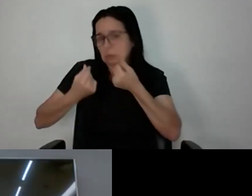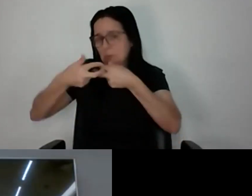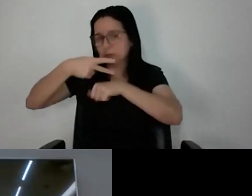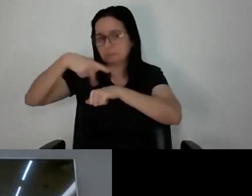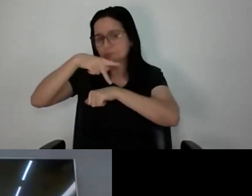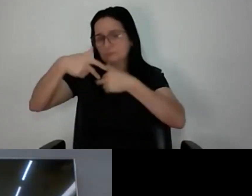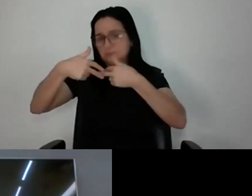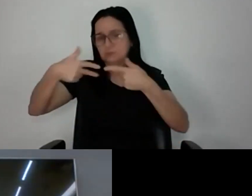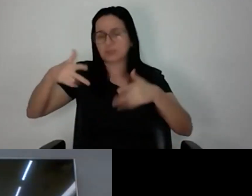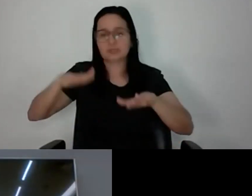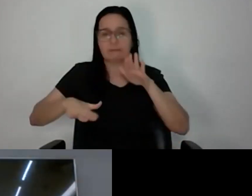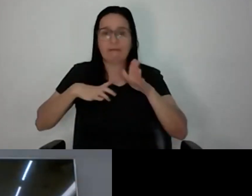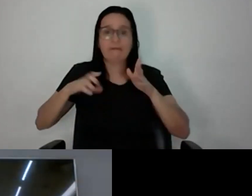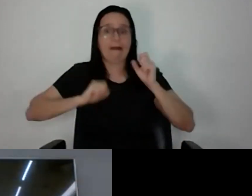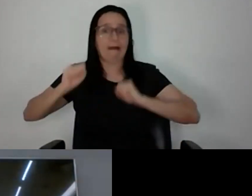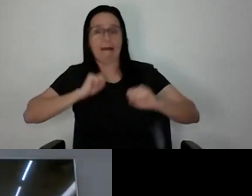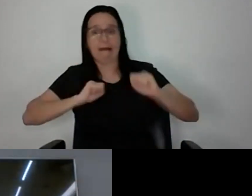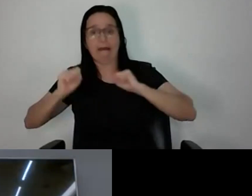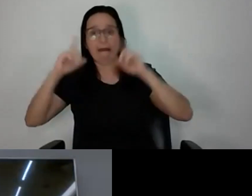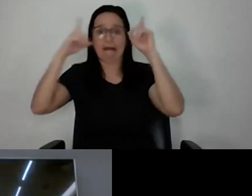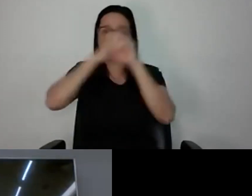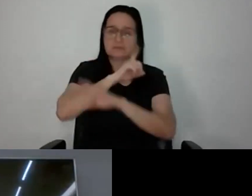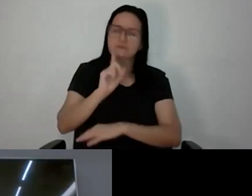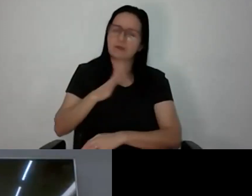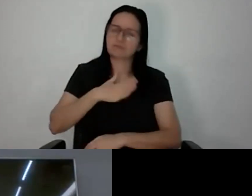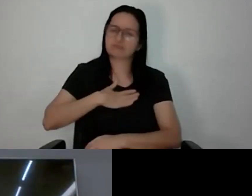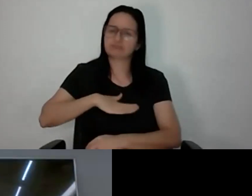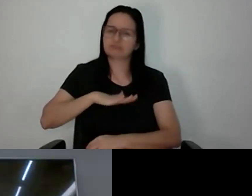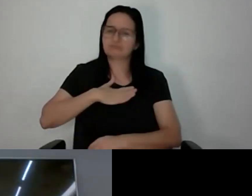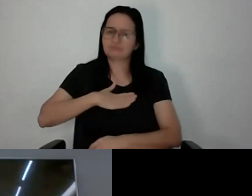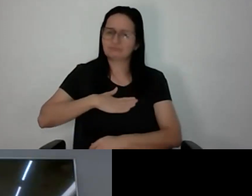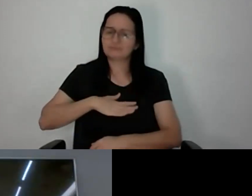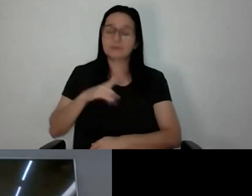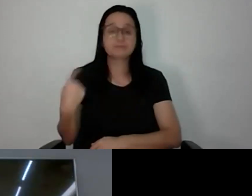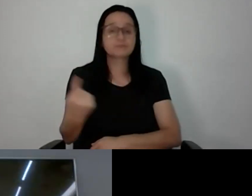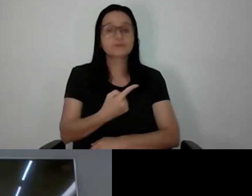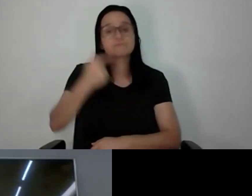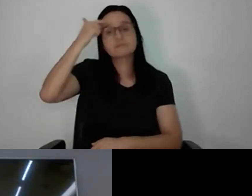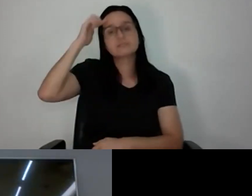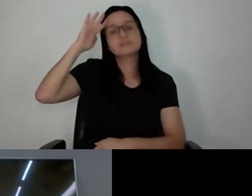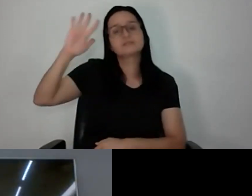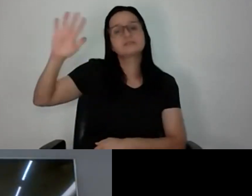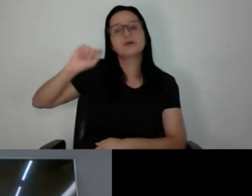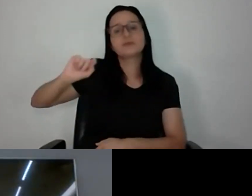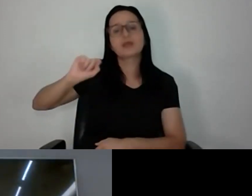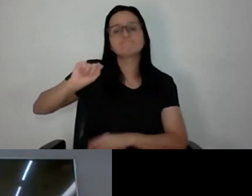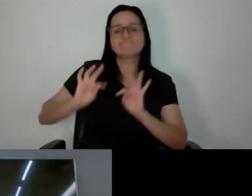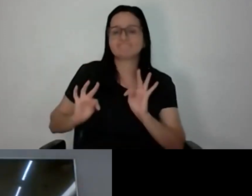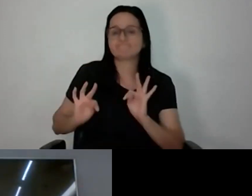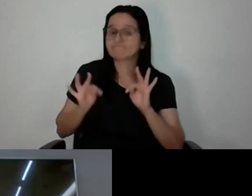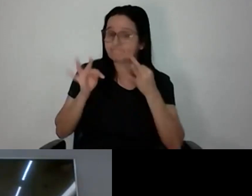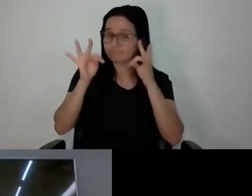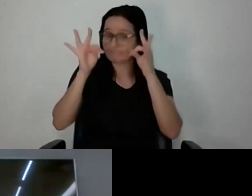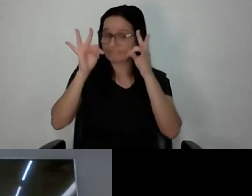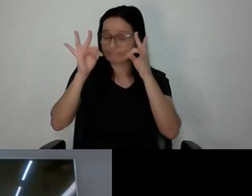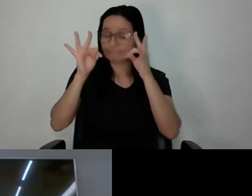não é um motivo de desespero. Agora, o que eu acho que a gente tem que olhar, o que a gente tem que pensar e observar é que a tecnologia nada, e